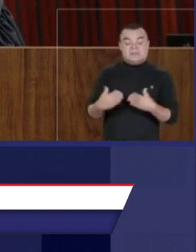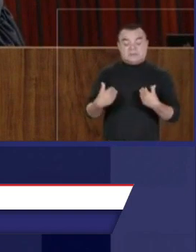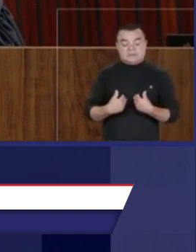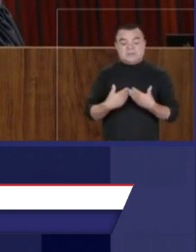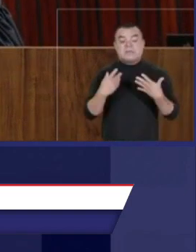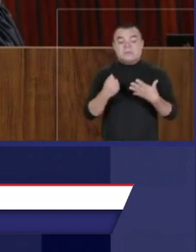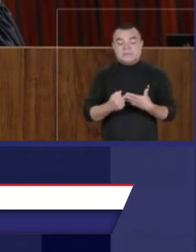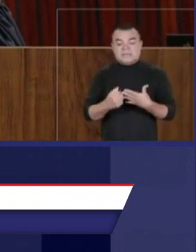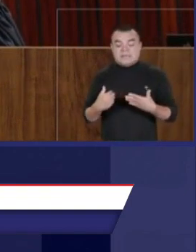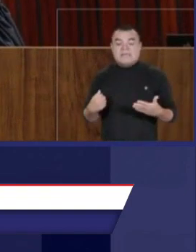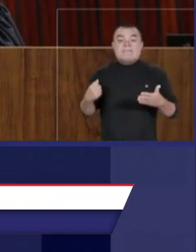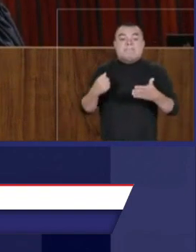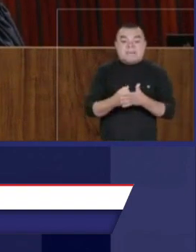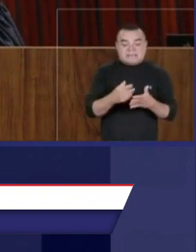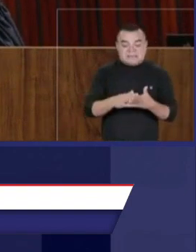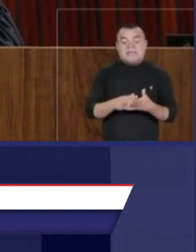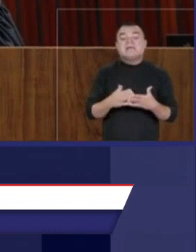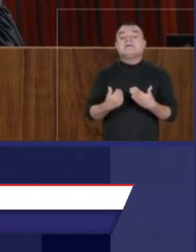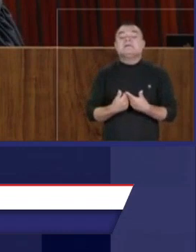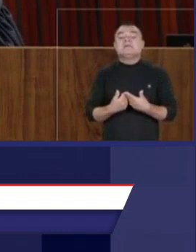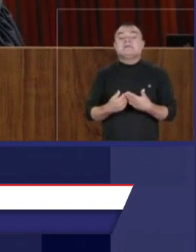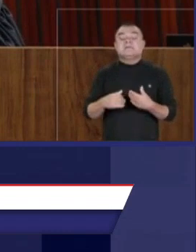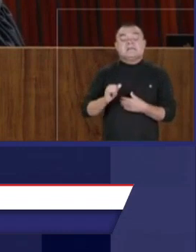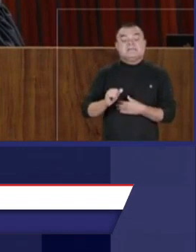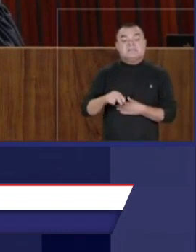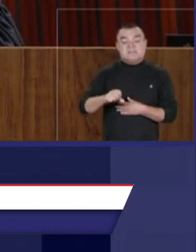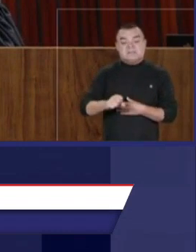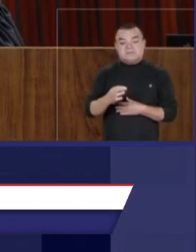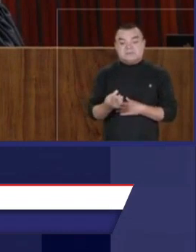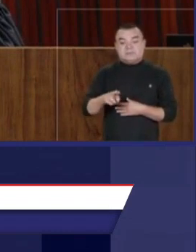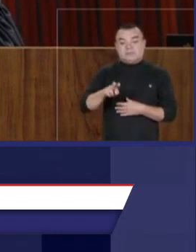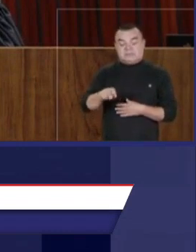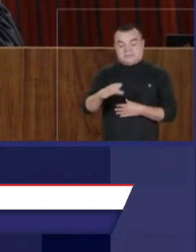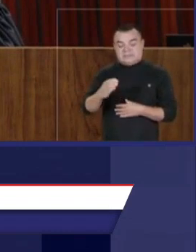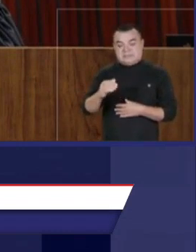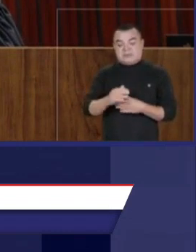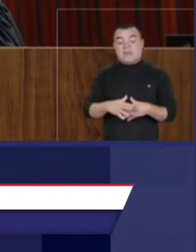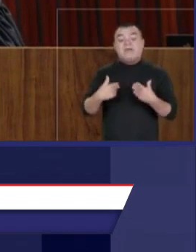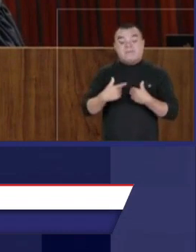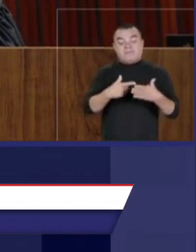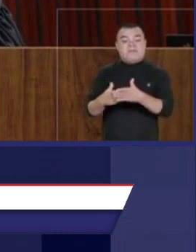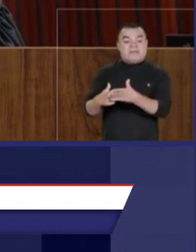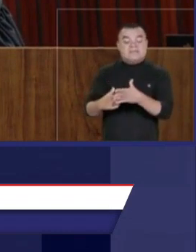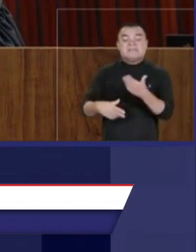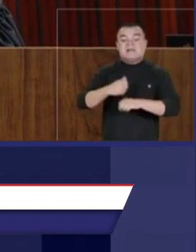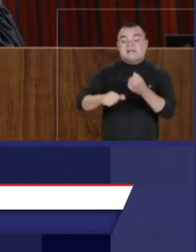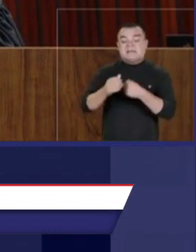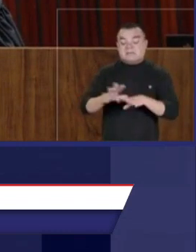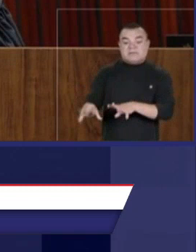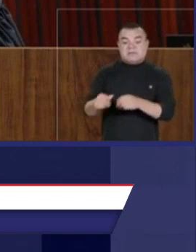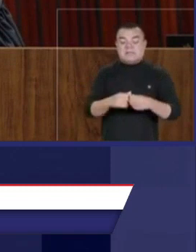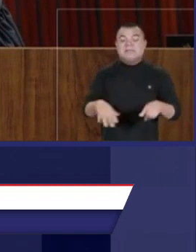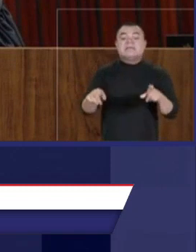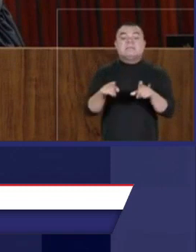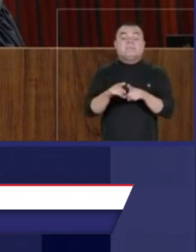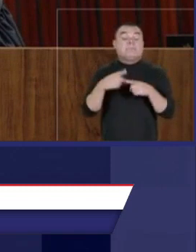general Braga Neto. Na sequência, a gente vai ter o voto do ministro Benedito Gonçalves e aí devemos chegar ao final da sessão de hoje.